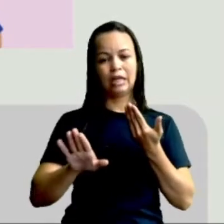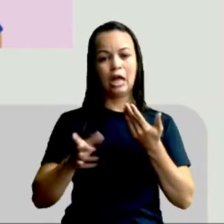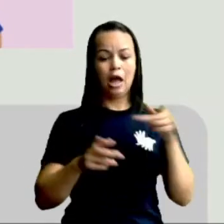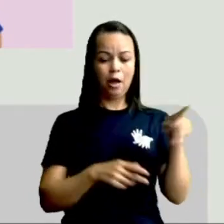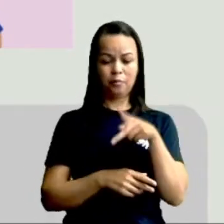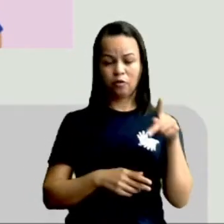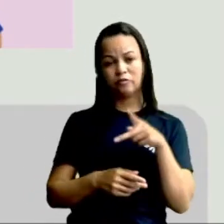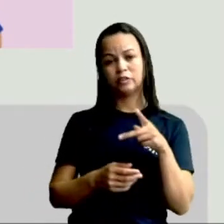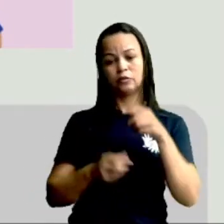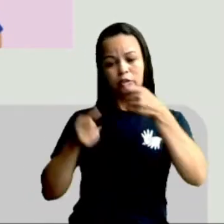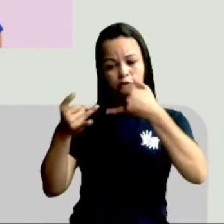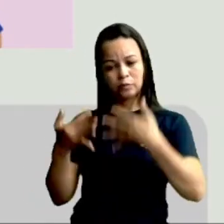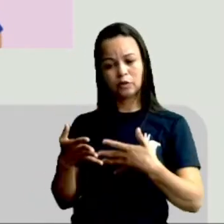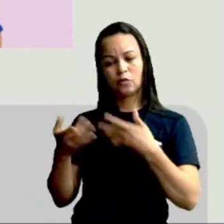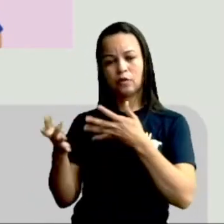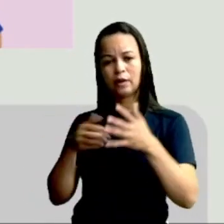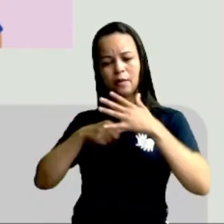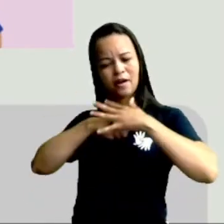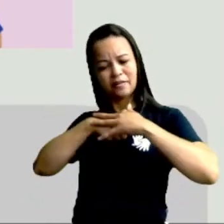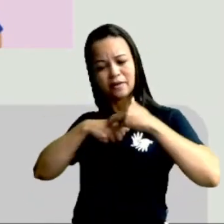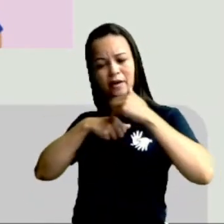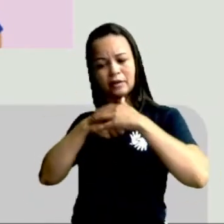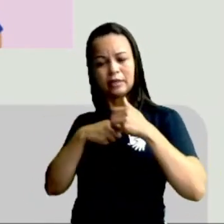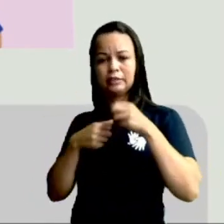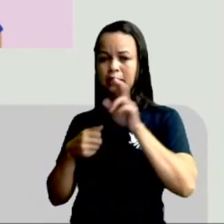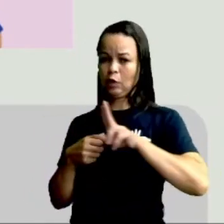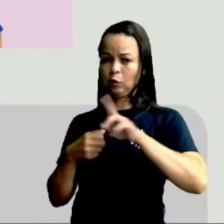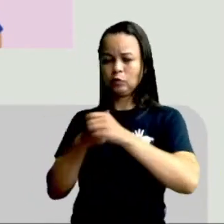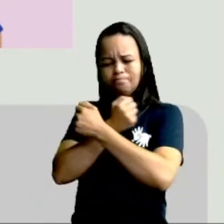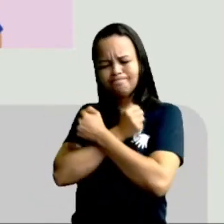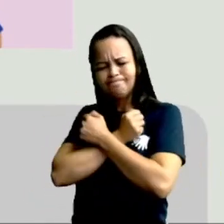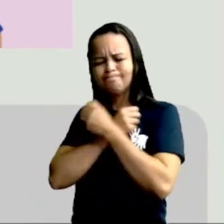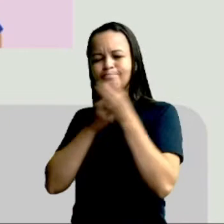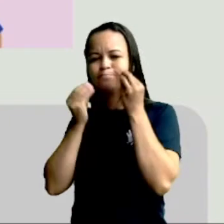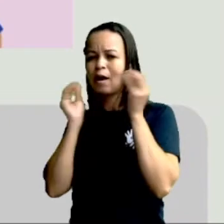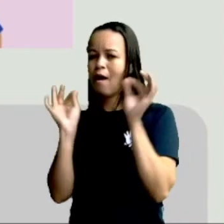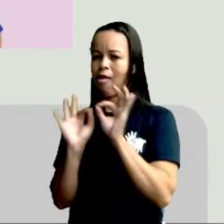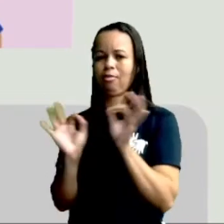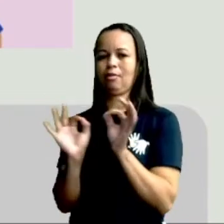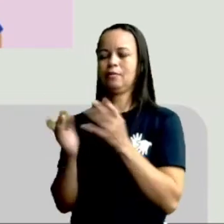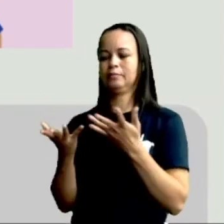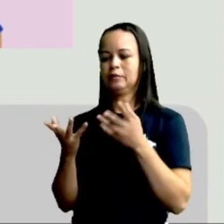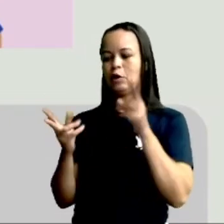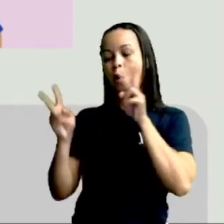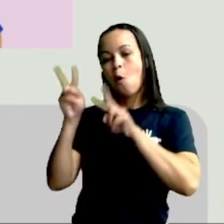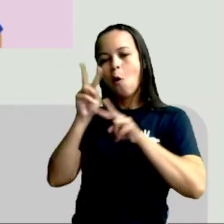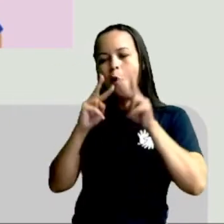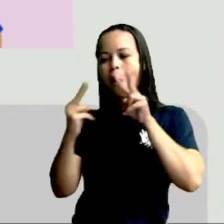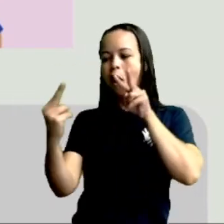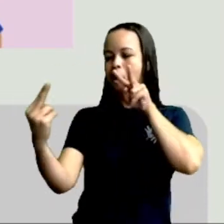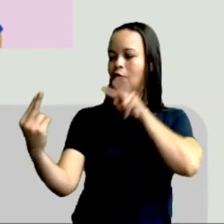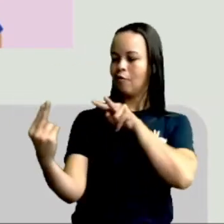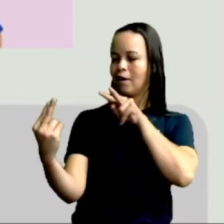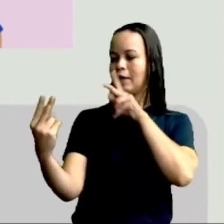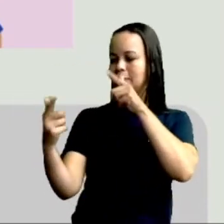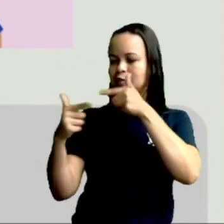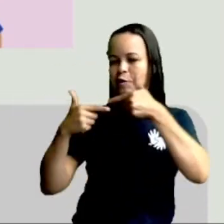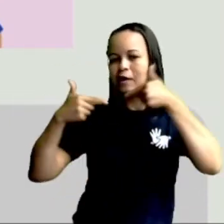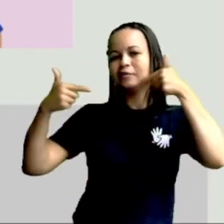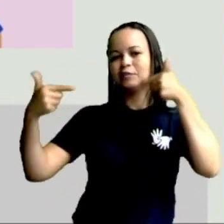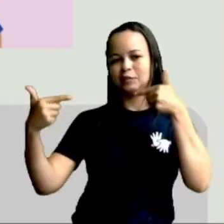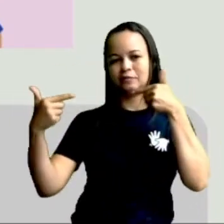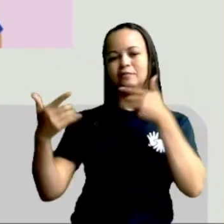era importante mostrarmos carinho sem usar esses gestos. Pode usar e olhar em um belo